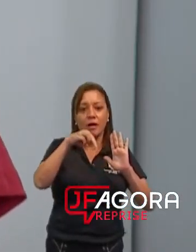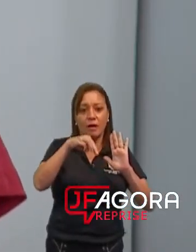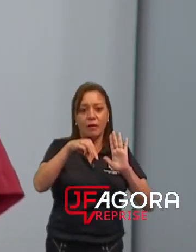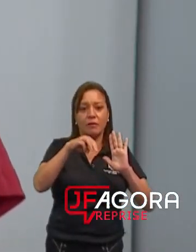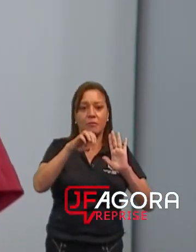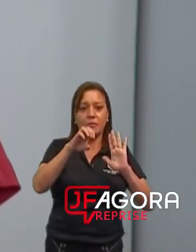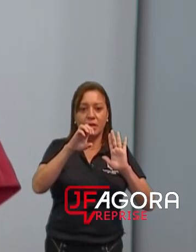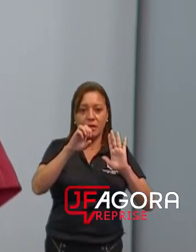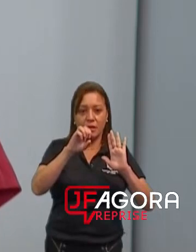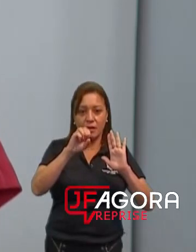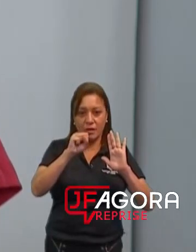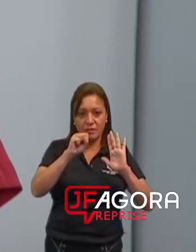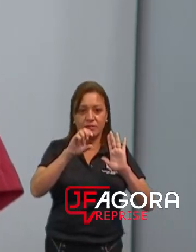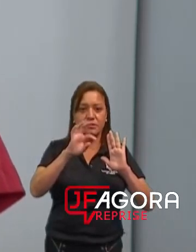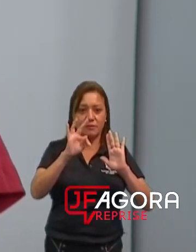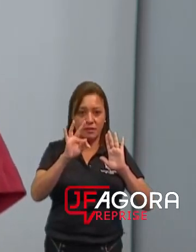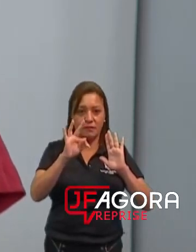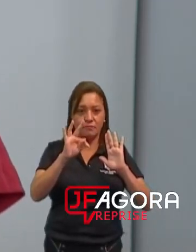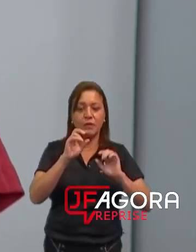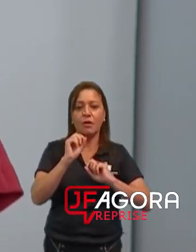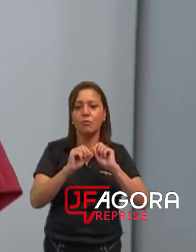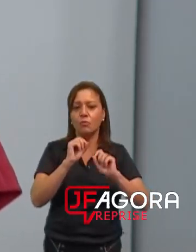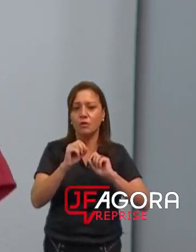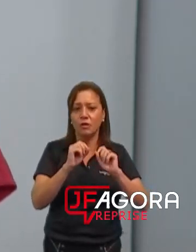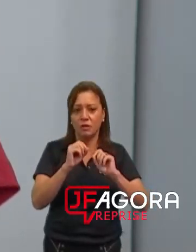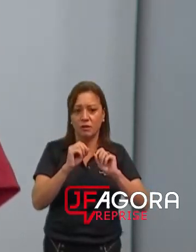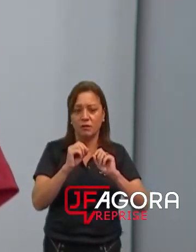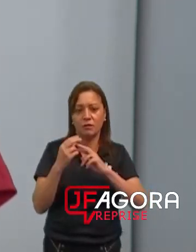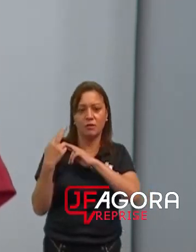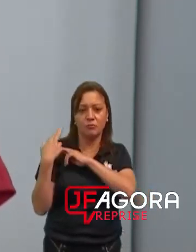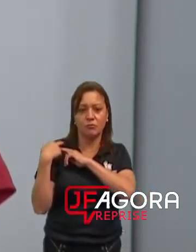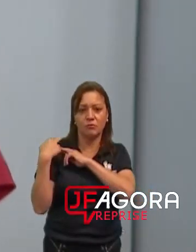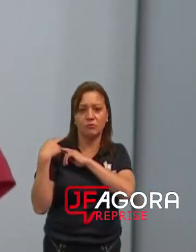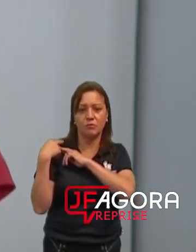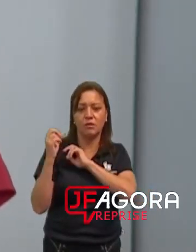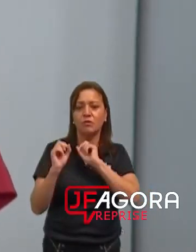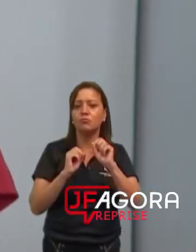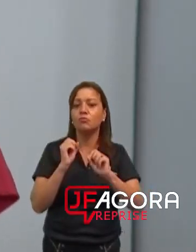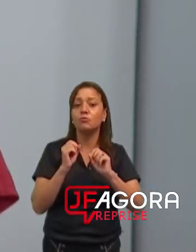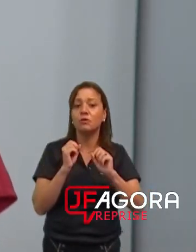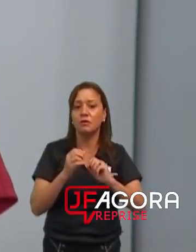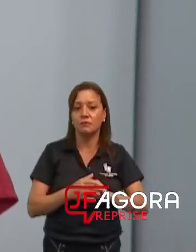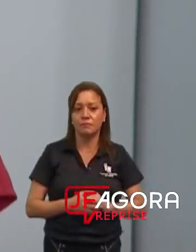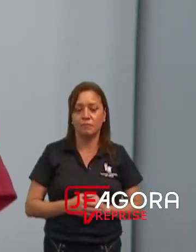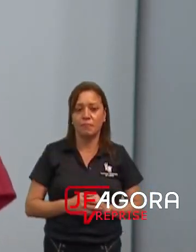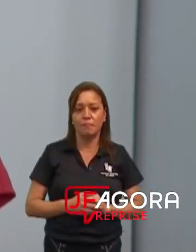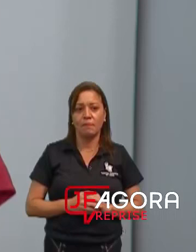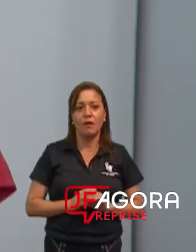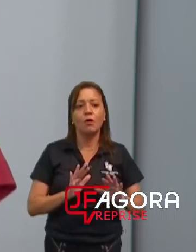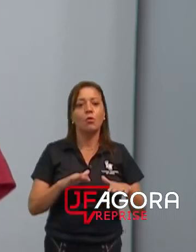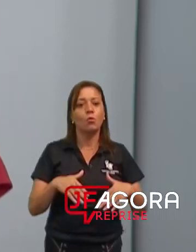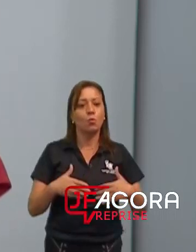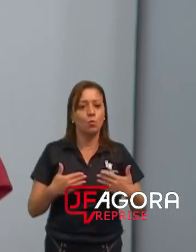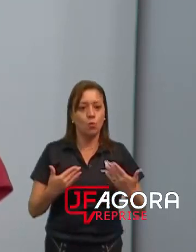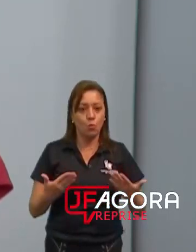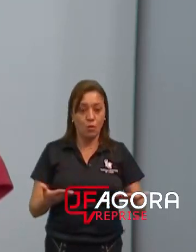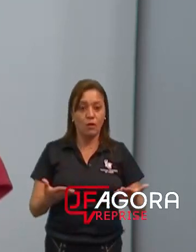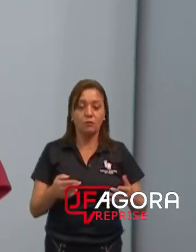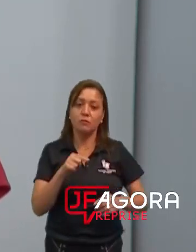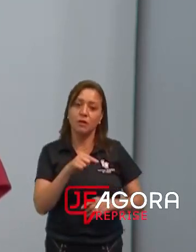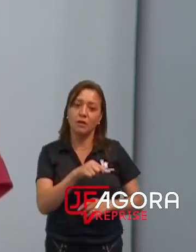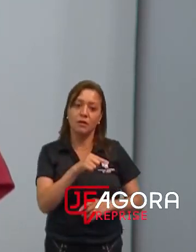ele ocupa, produz e resiste. E quando ele ocupa, ele está